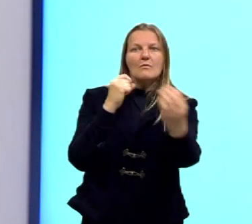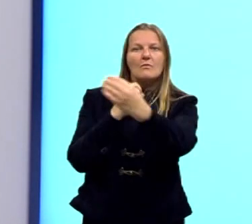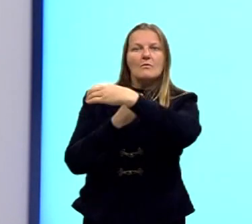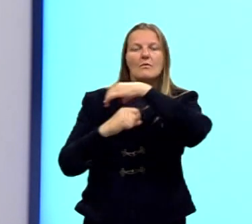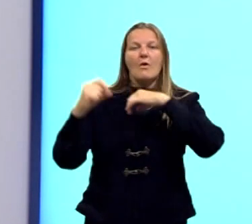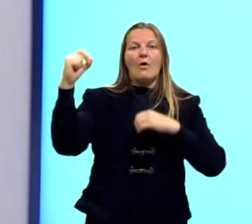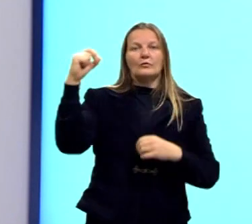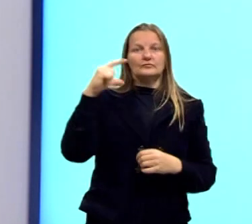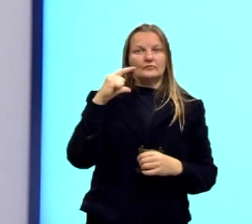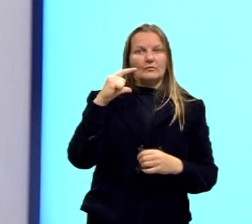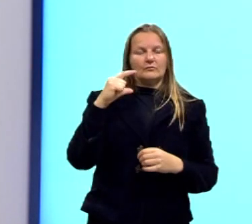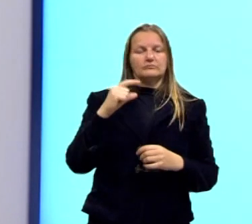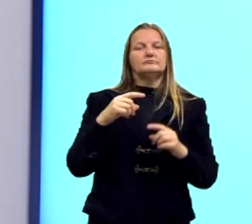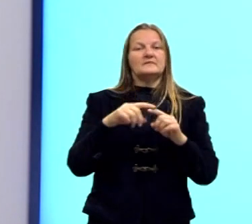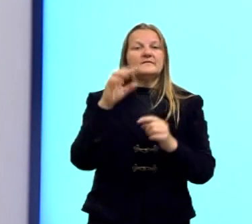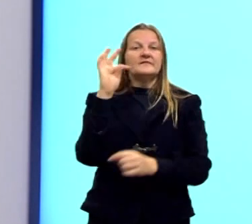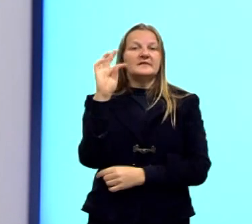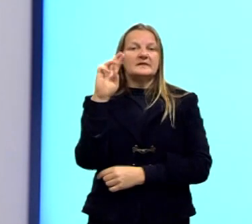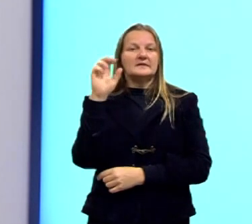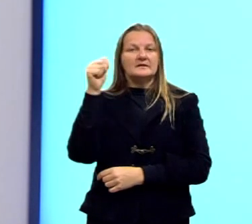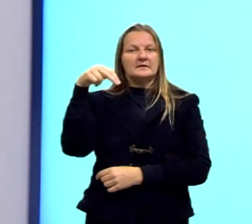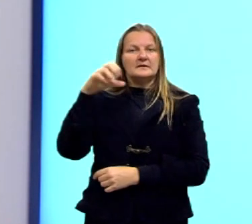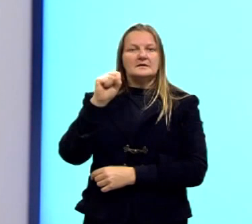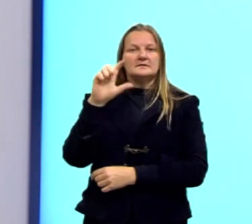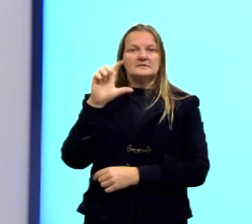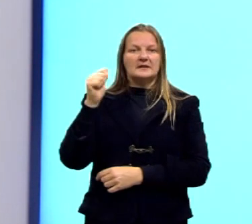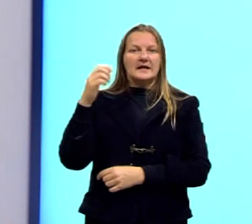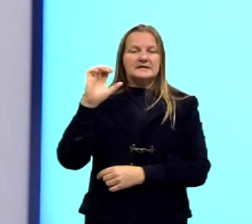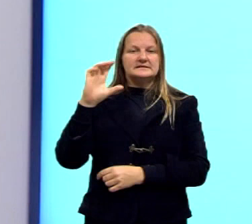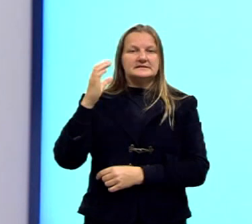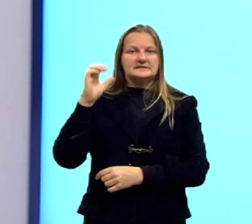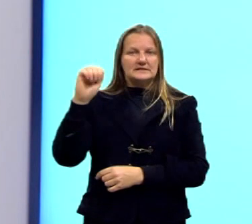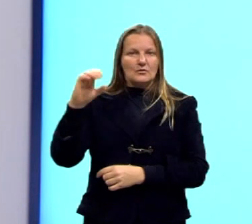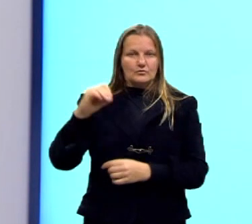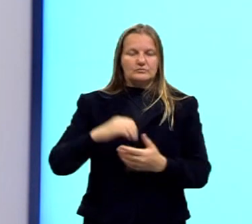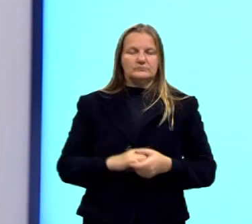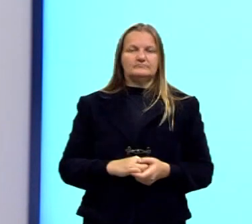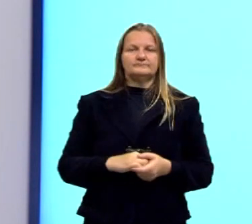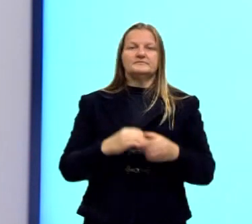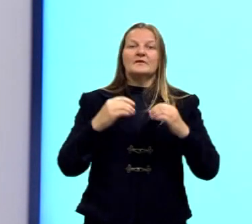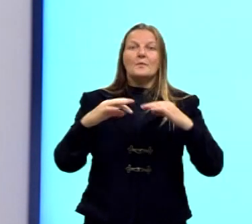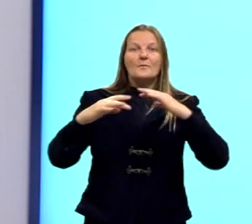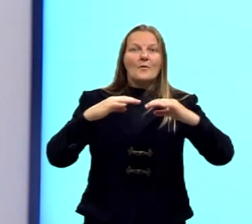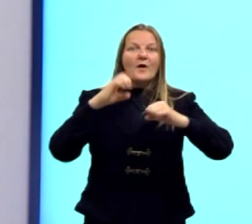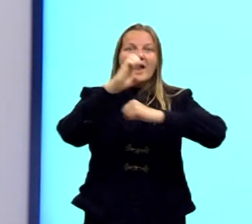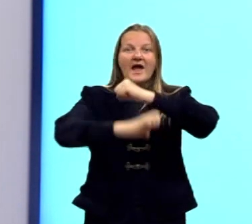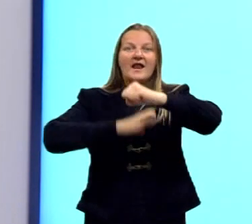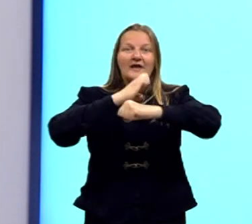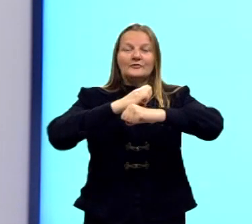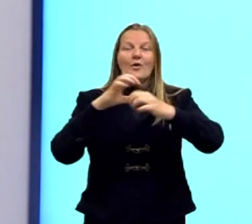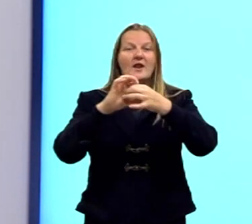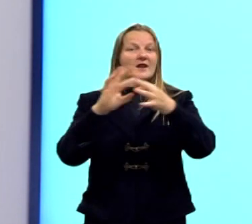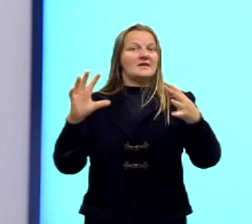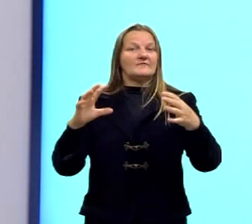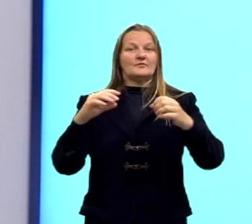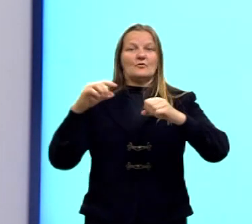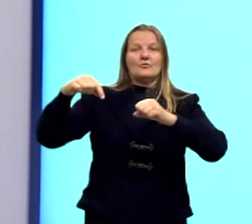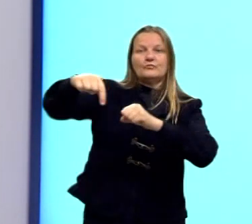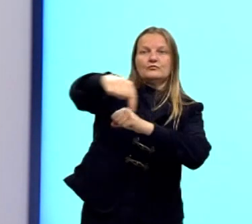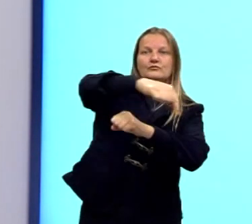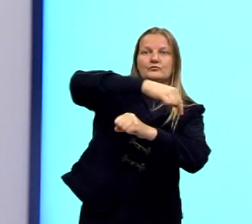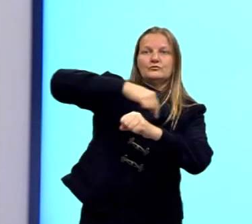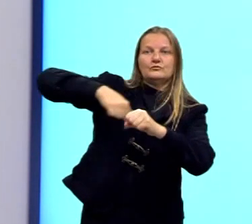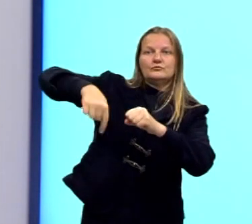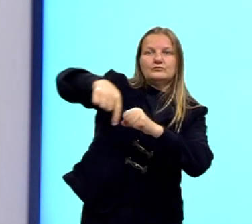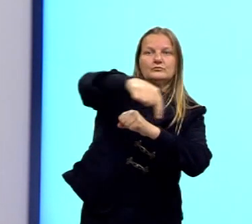tem um pouco mais de ele é um pouco mais livre né para se movimentar então não tem o movimento como acontece com a órbita né